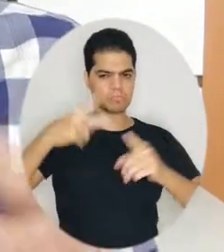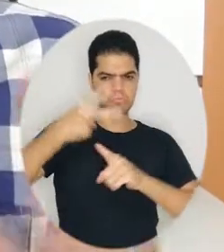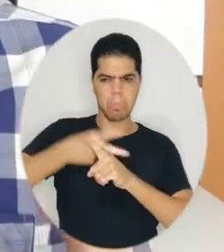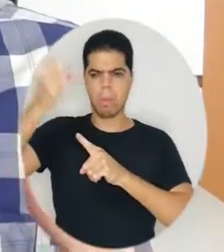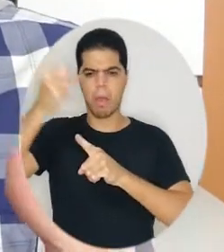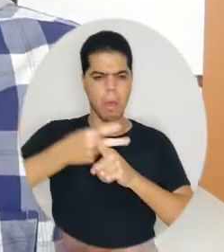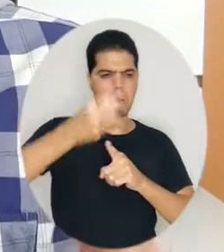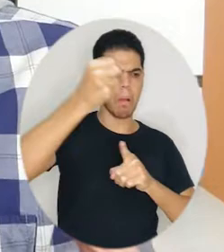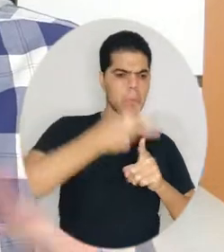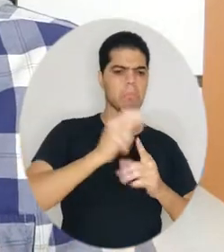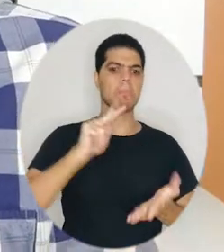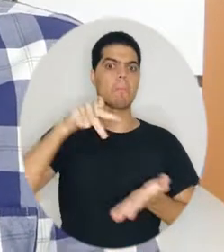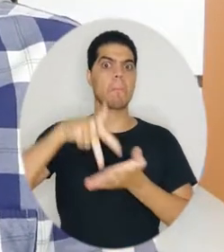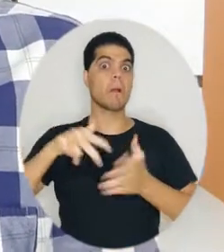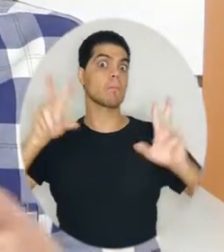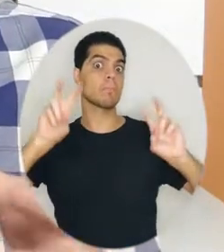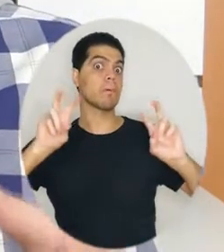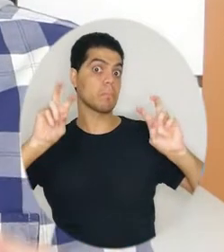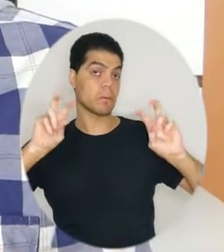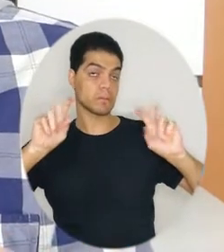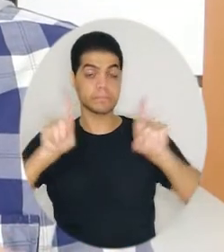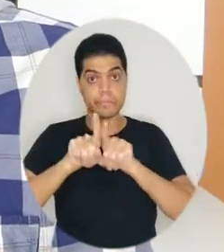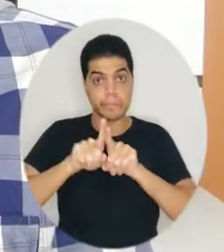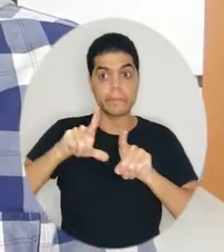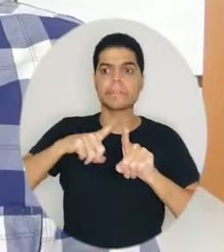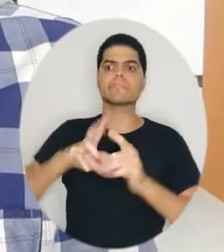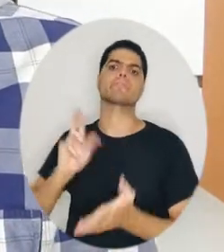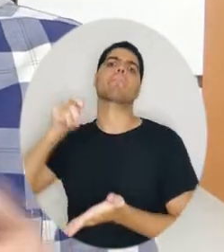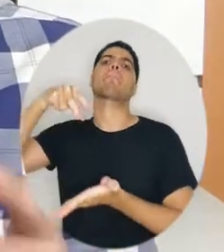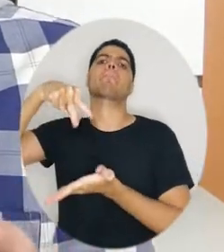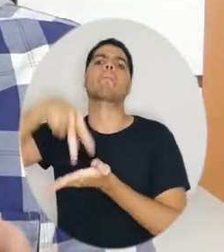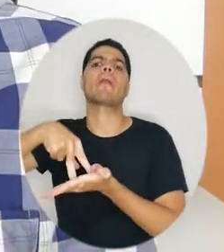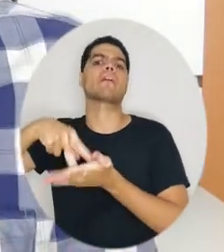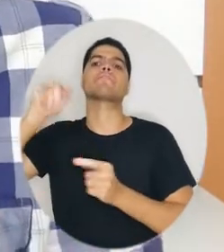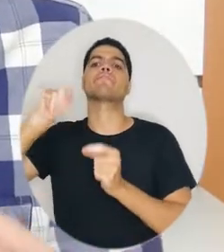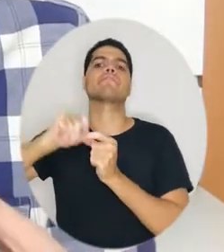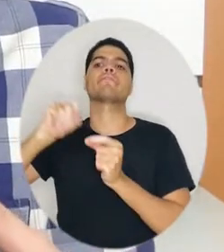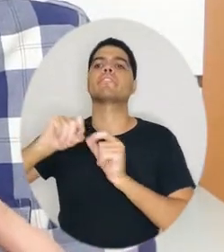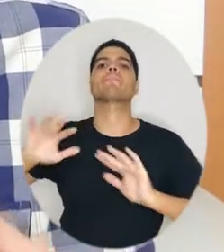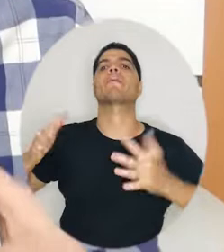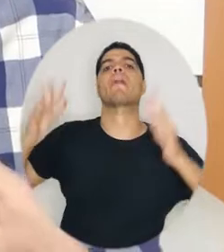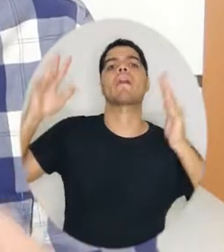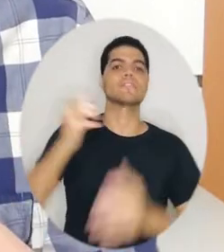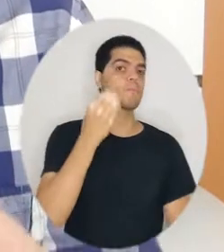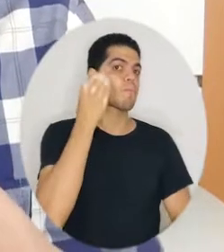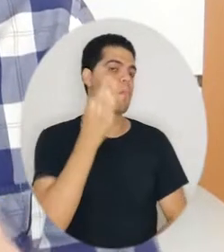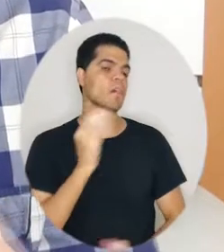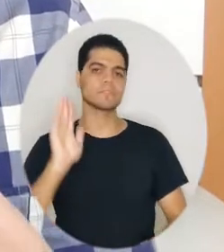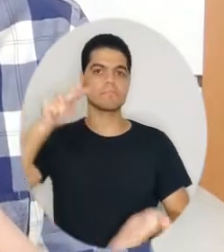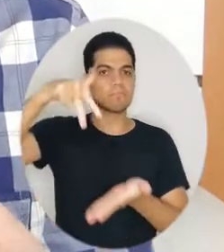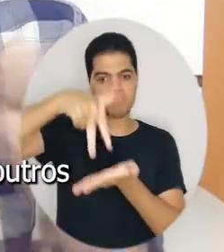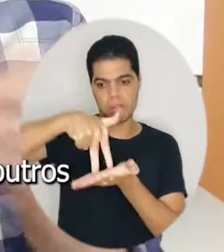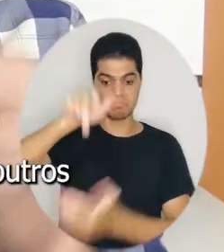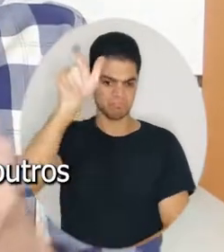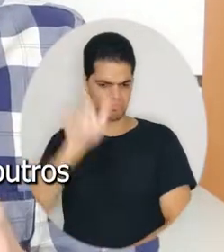heróis nos ditos na grandes heróis nos ditos grandes feitos E aí nós temos a elevação do Dom Pedro a figura